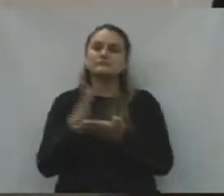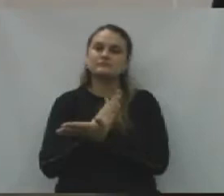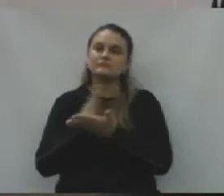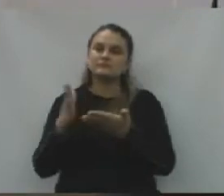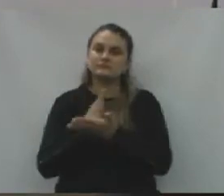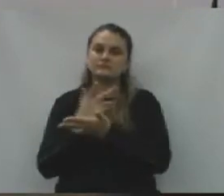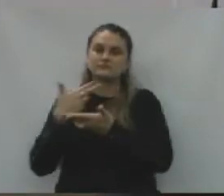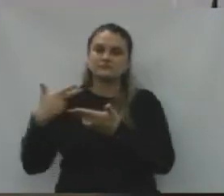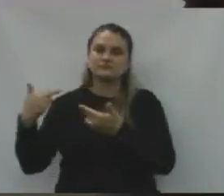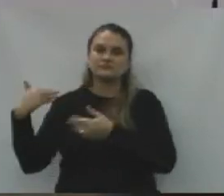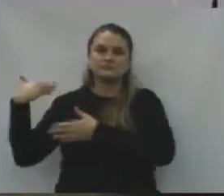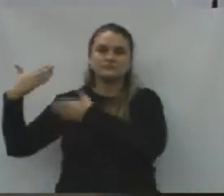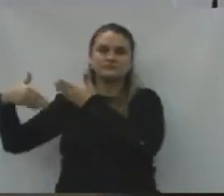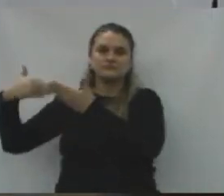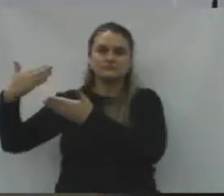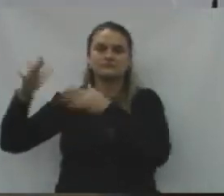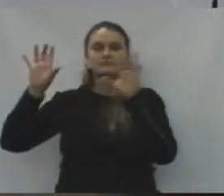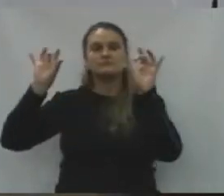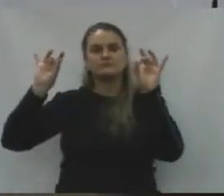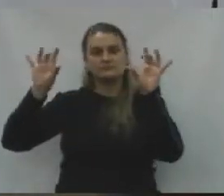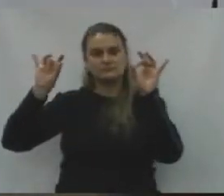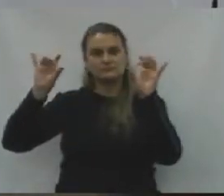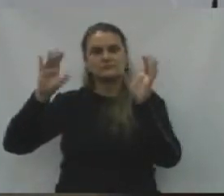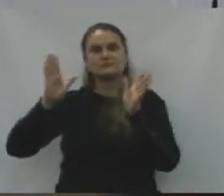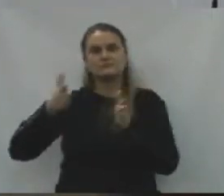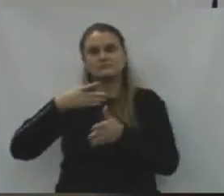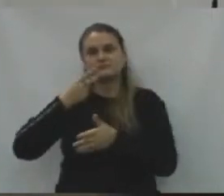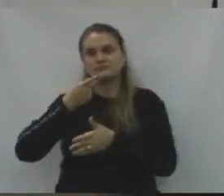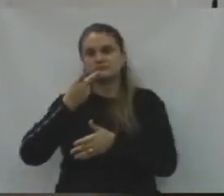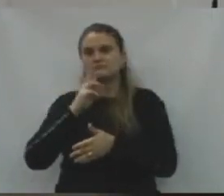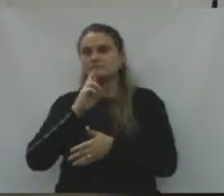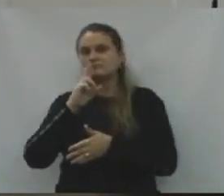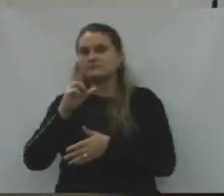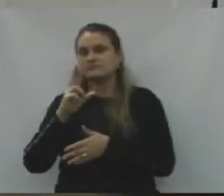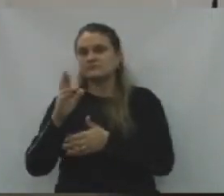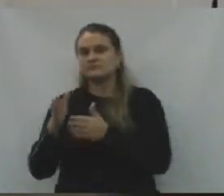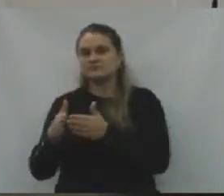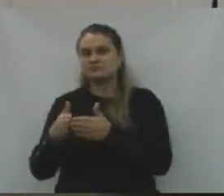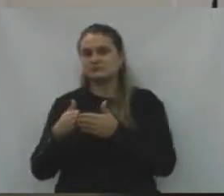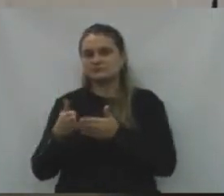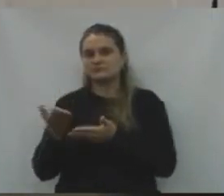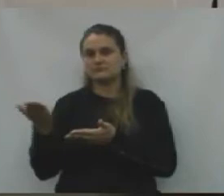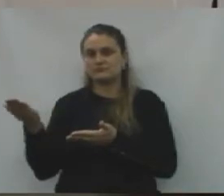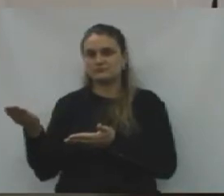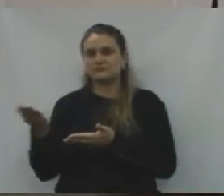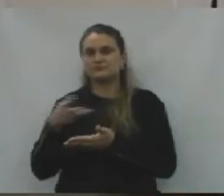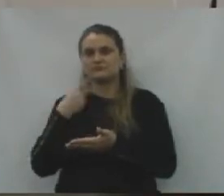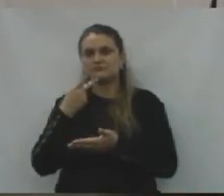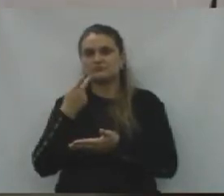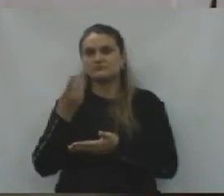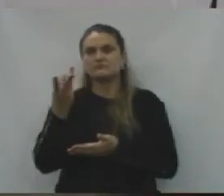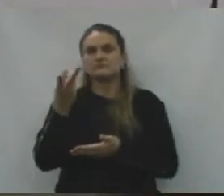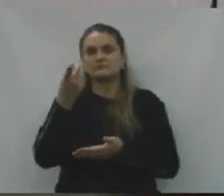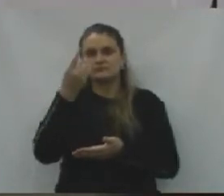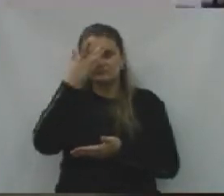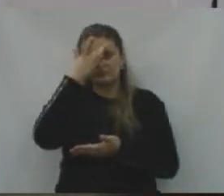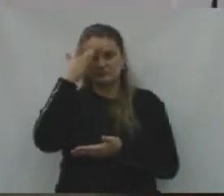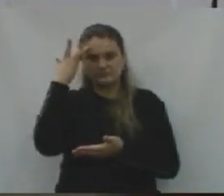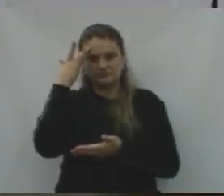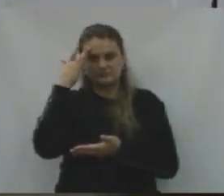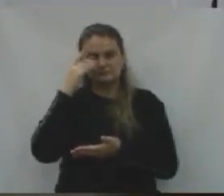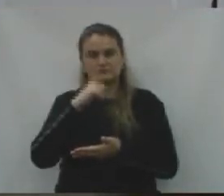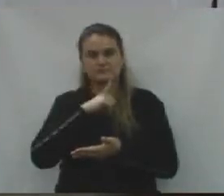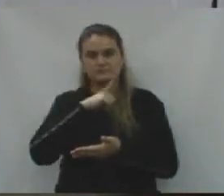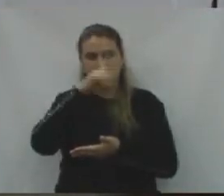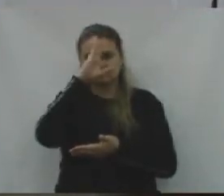São algumas das ações, e aqui, com especial destaque, porque já responde um dos pedidos dos senhores, em relação ao número de bolsistas que